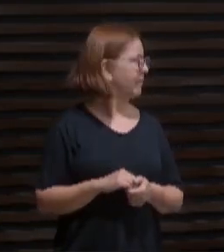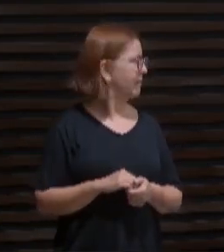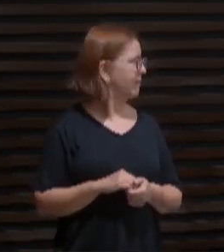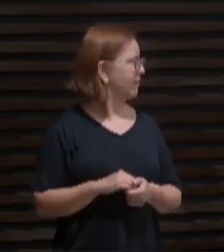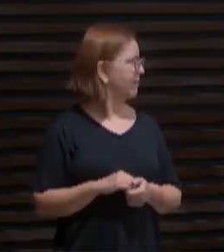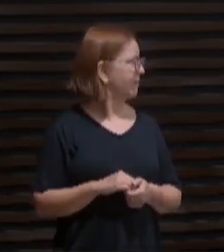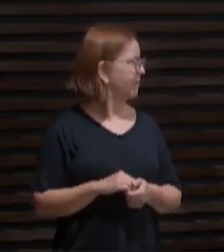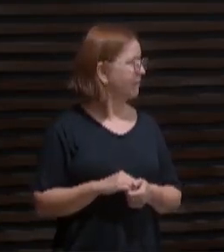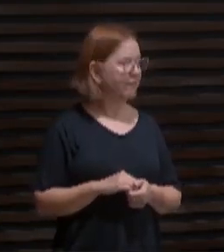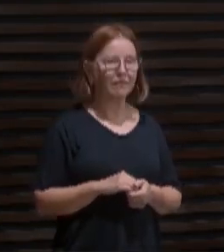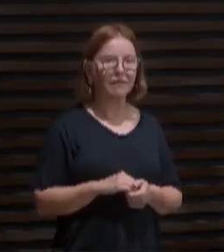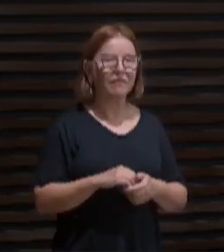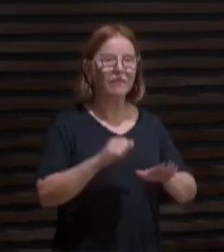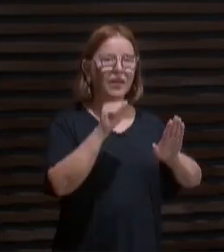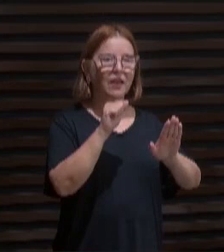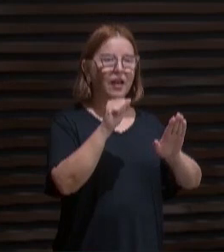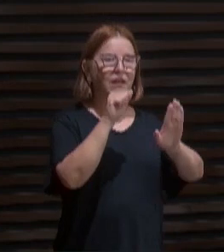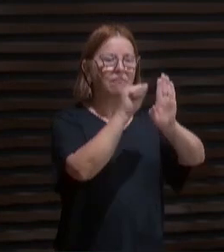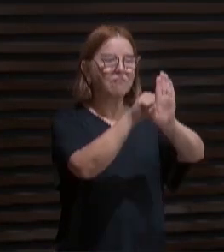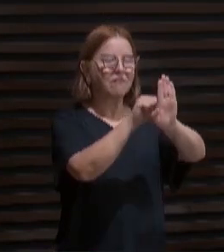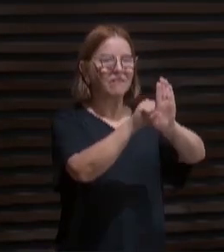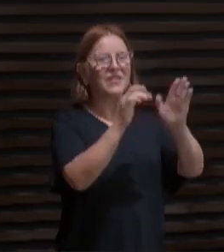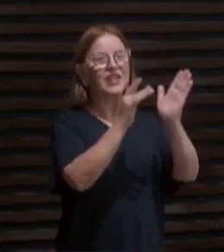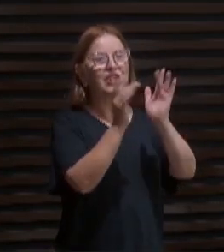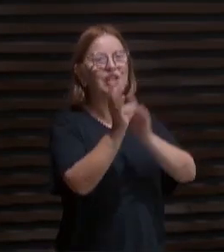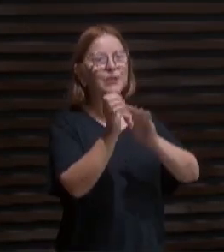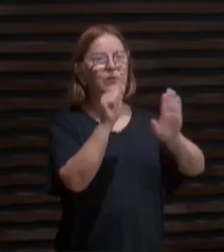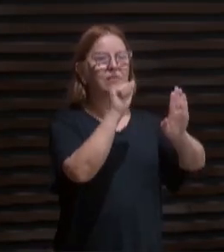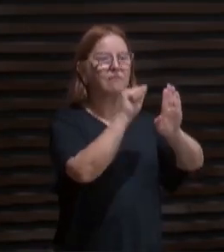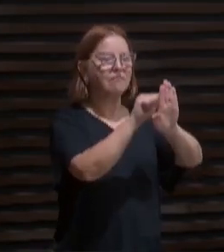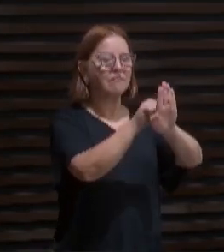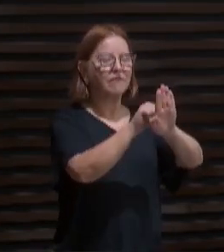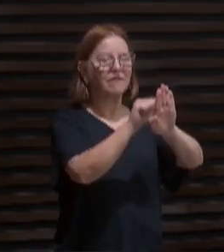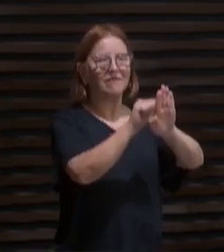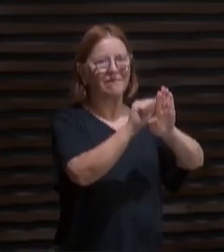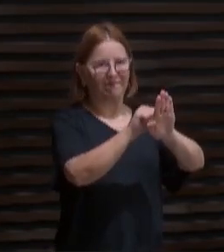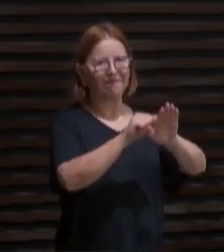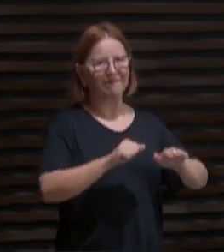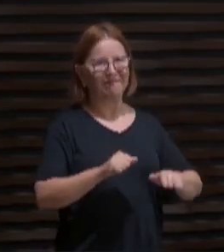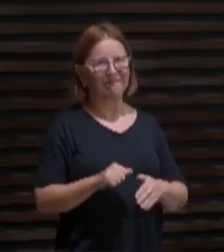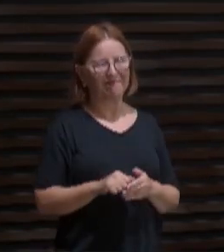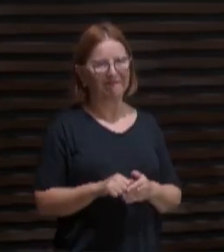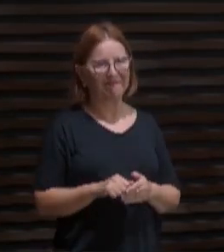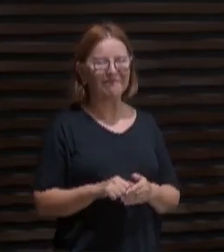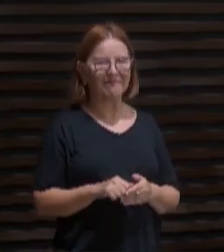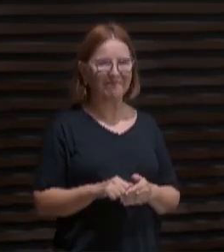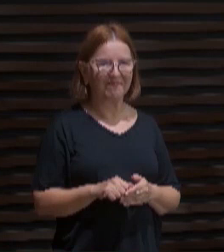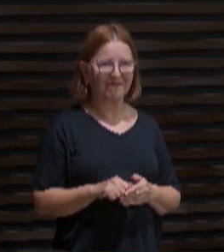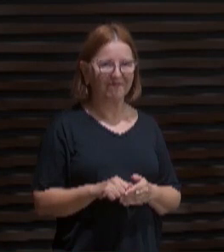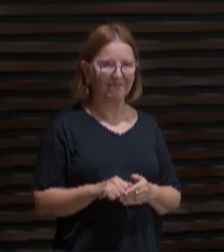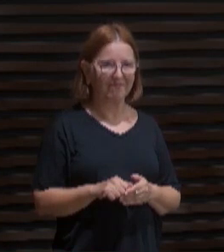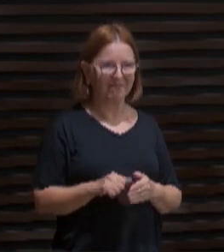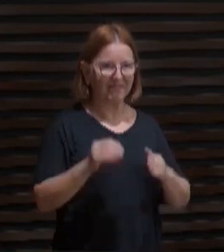Onde é que estava Jesus? Do lado de fora, batendo. A igreja que se em